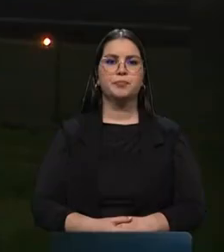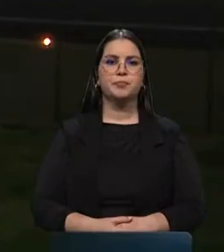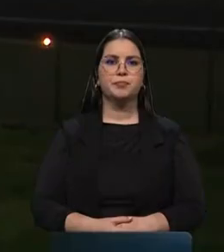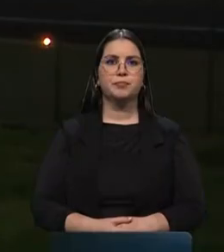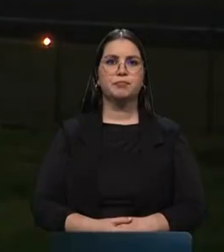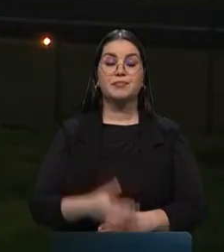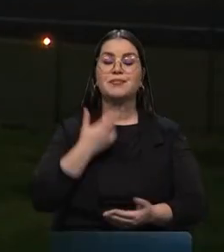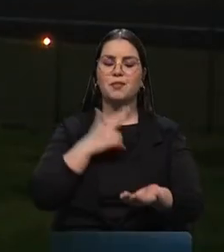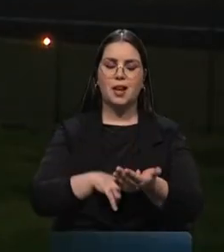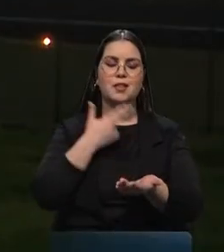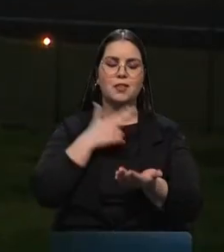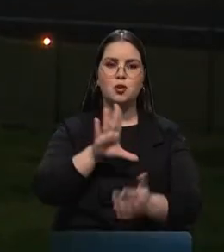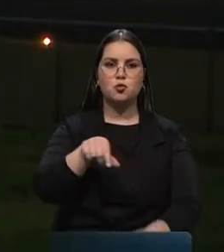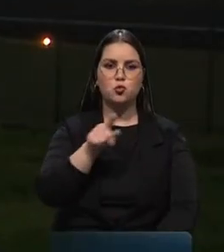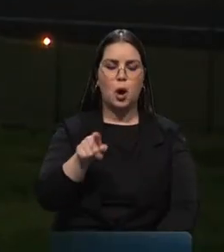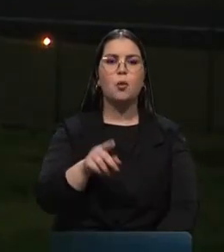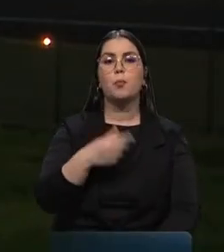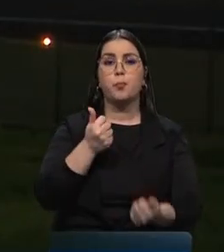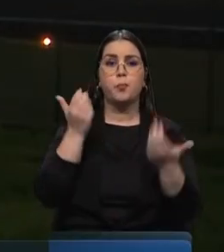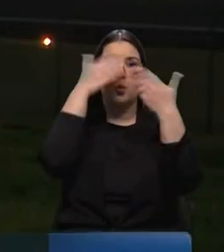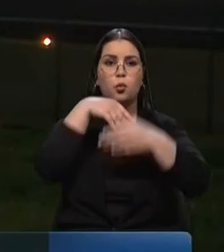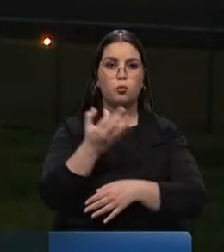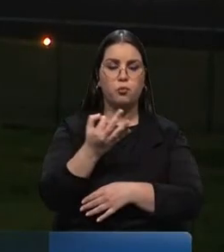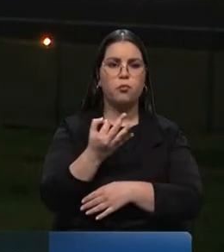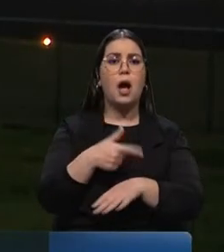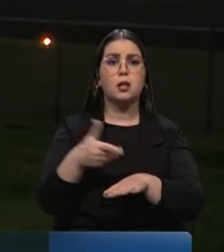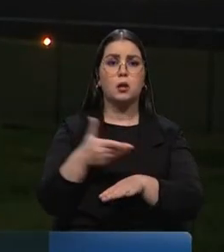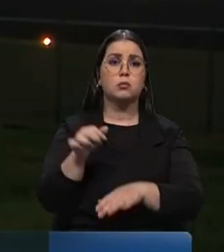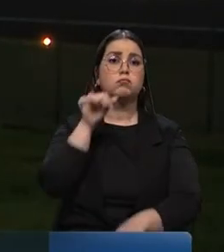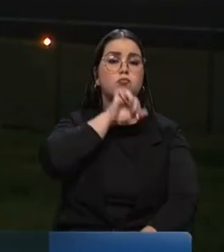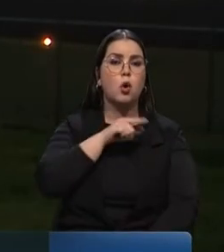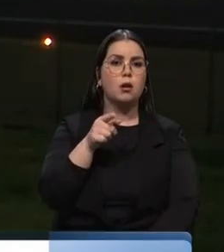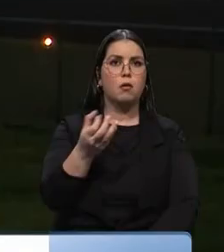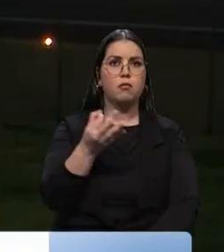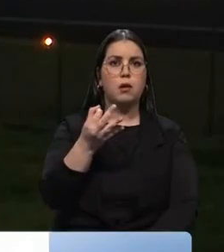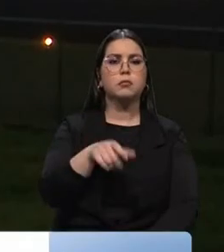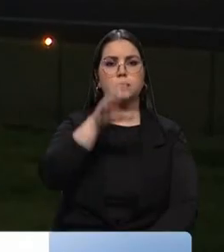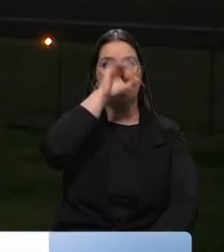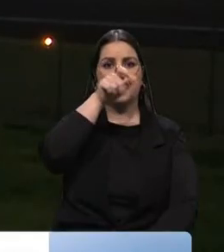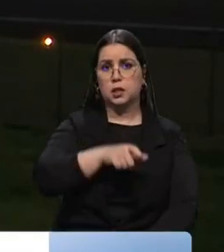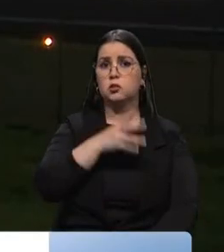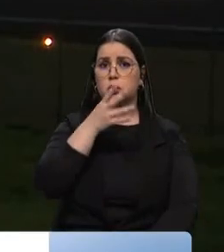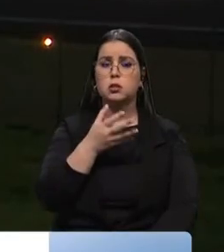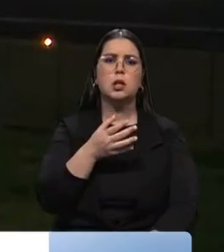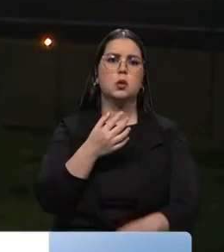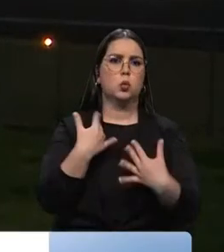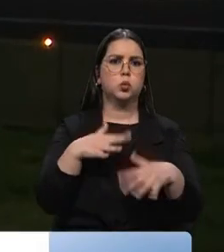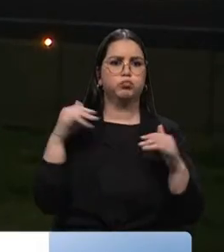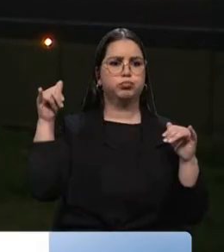É verdade, João, boa noite. De facto é assim, curiosamente, na altura em que o Ministro admite estas